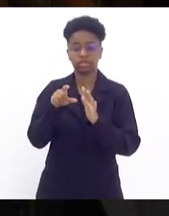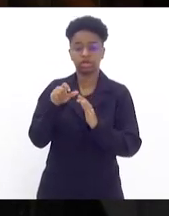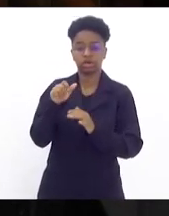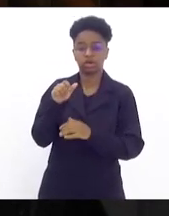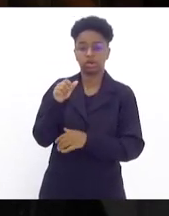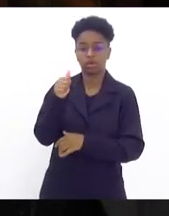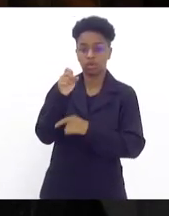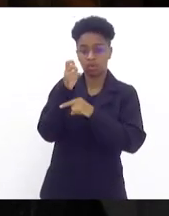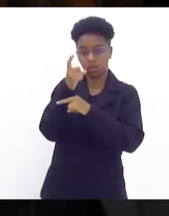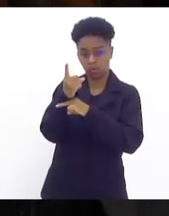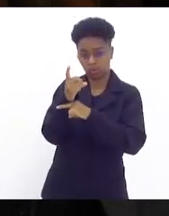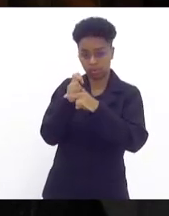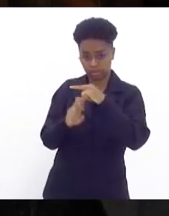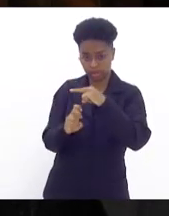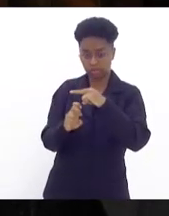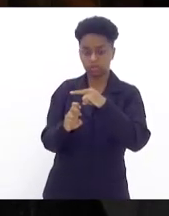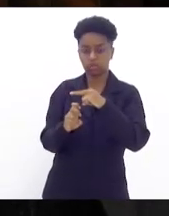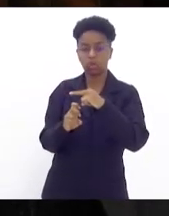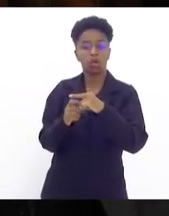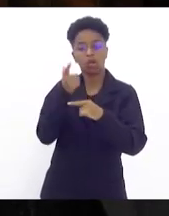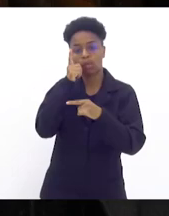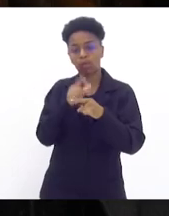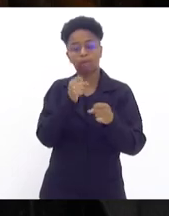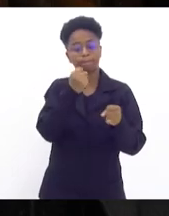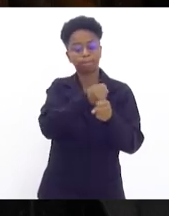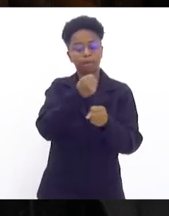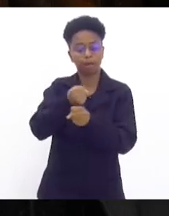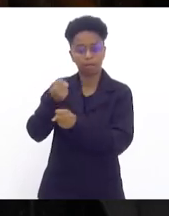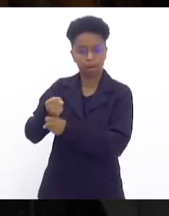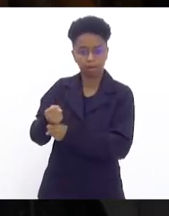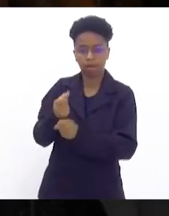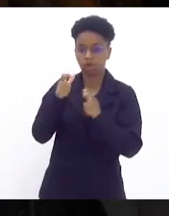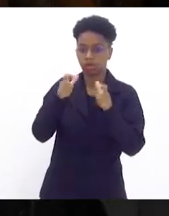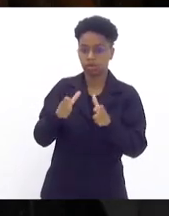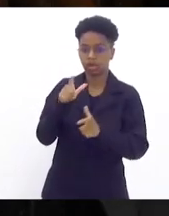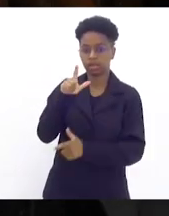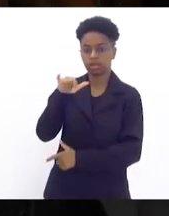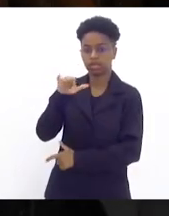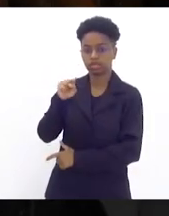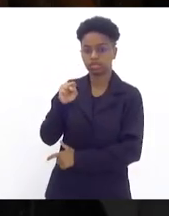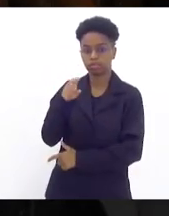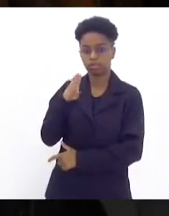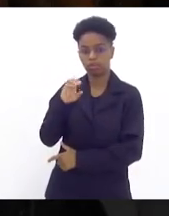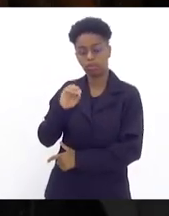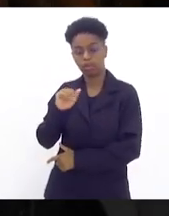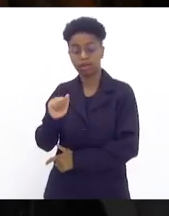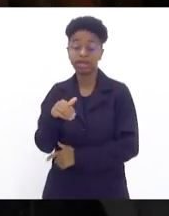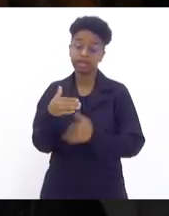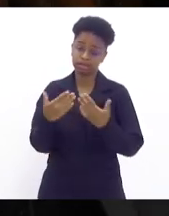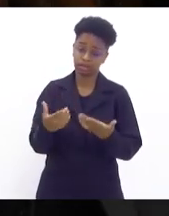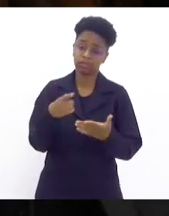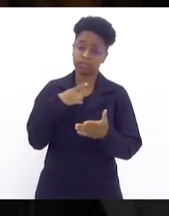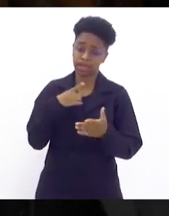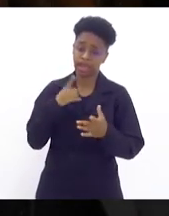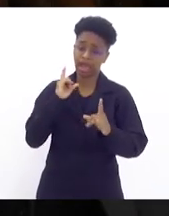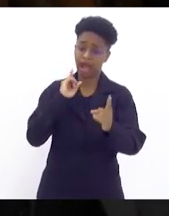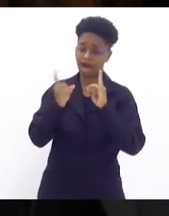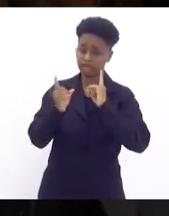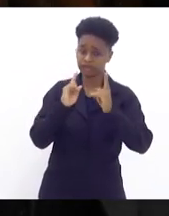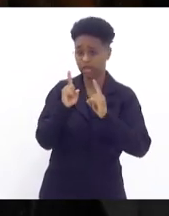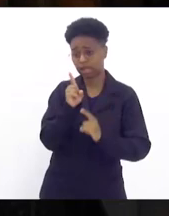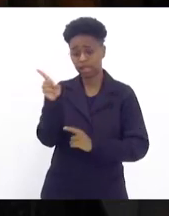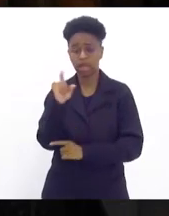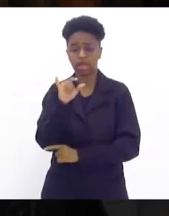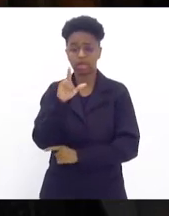reconstrução de Lisboa tanto lá tanto ela que uma das grandes Avenidas que tem em Lisboa